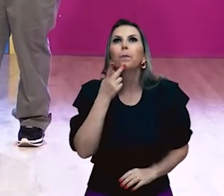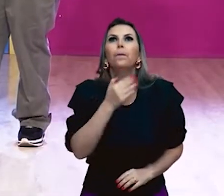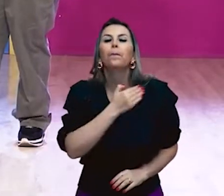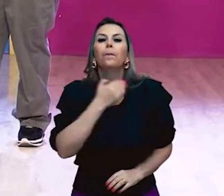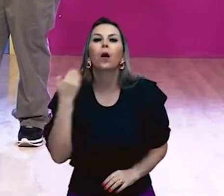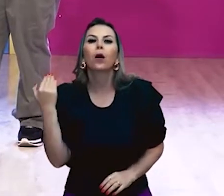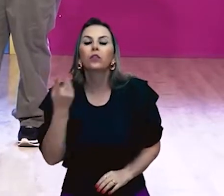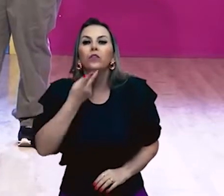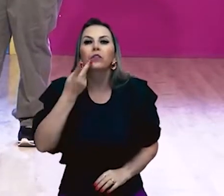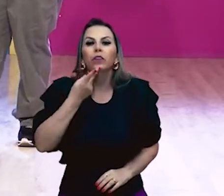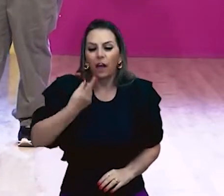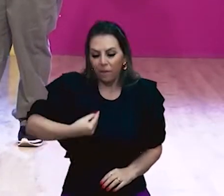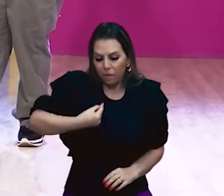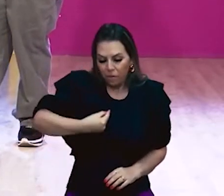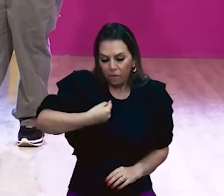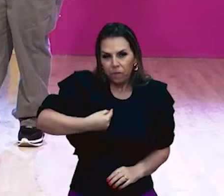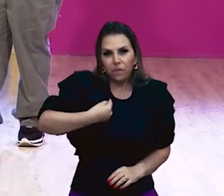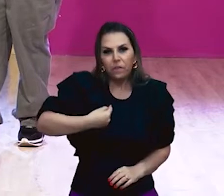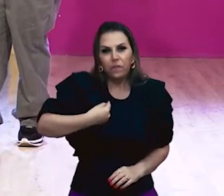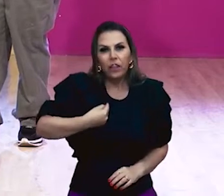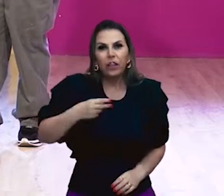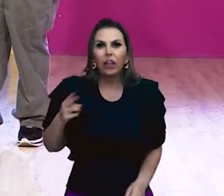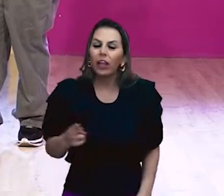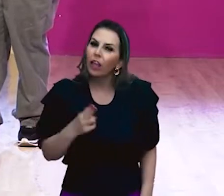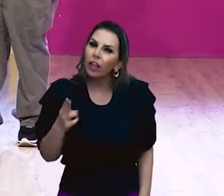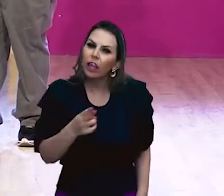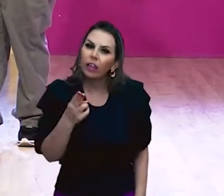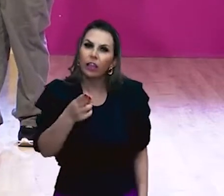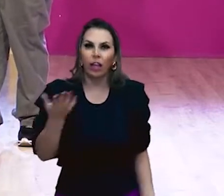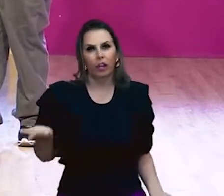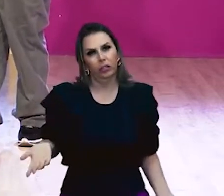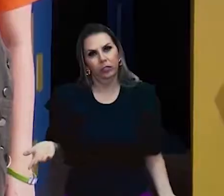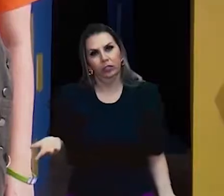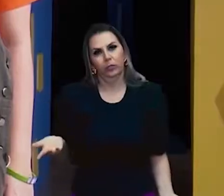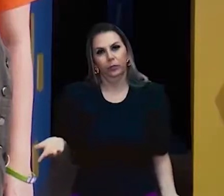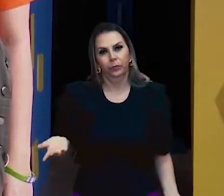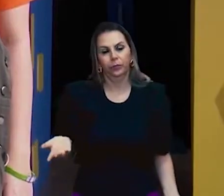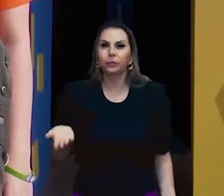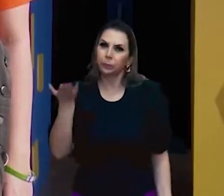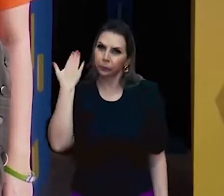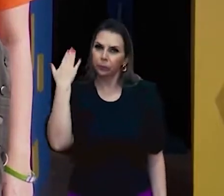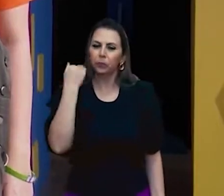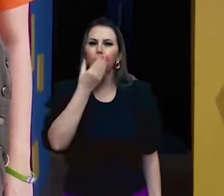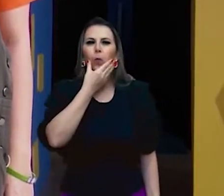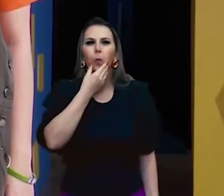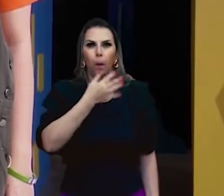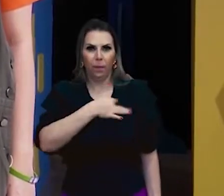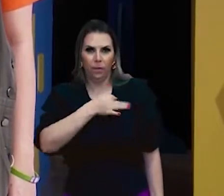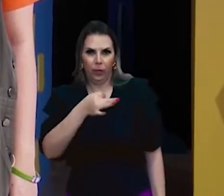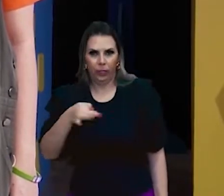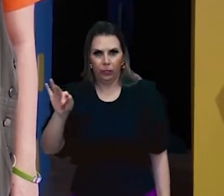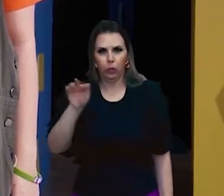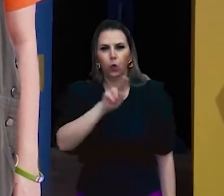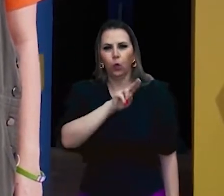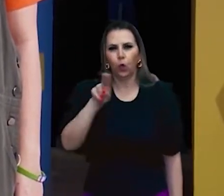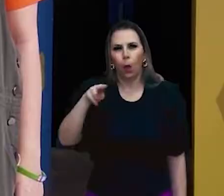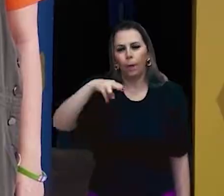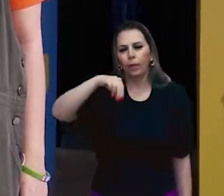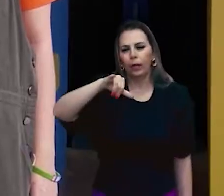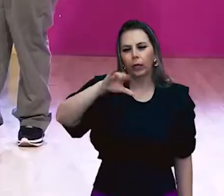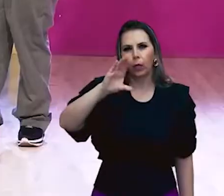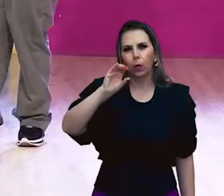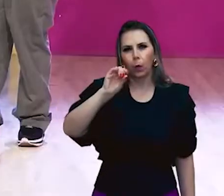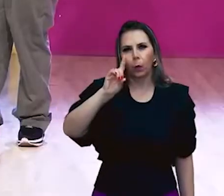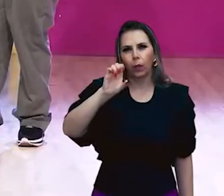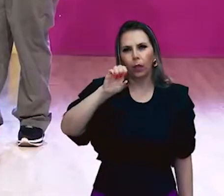tá falando de morte. A gente tá falando de vida e vida eterna. Gente, havia um fariseu chamado Nicodemos.